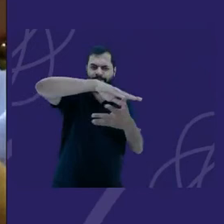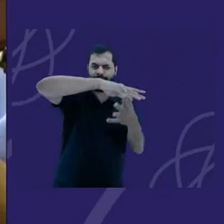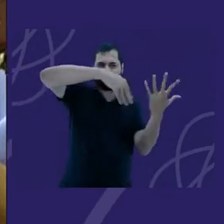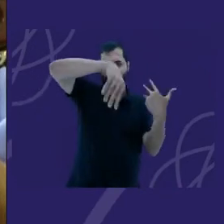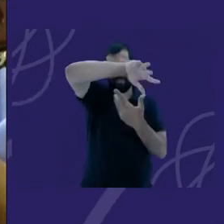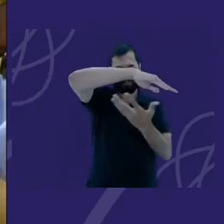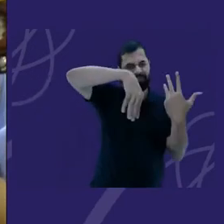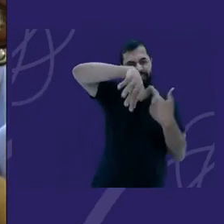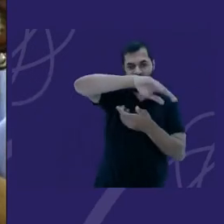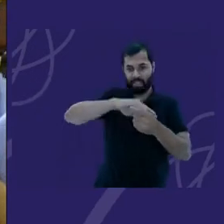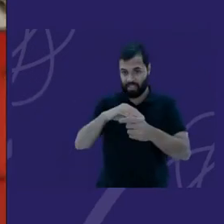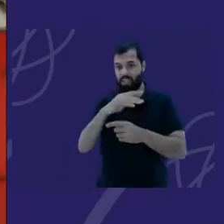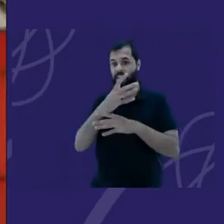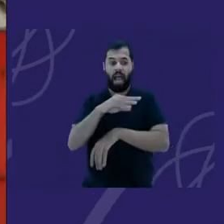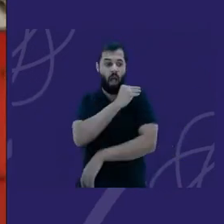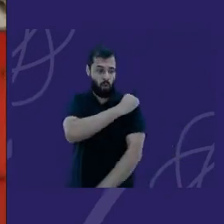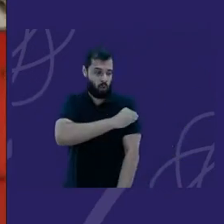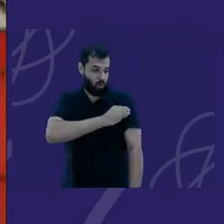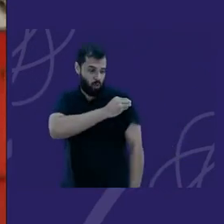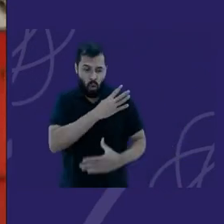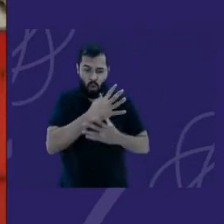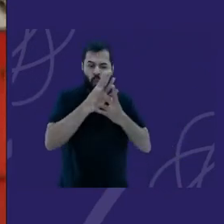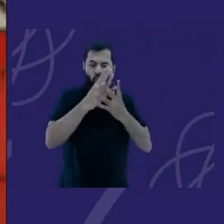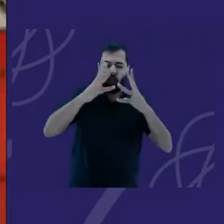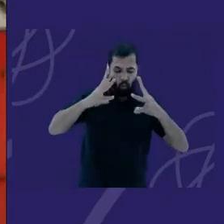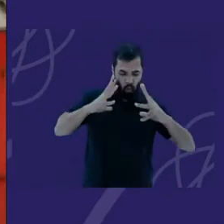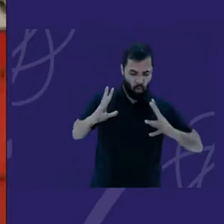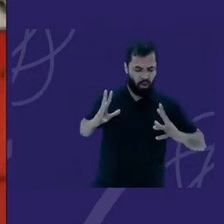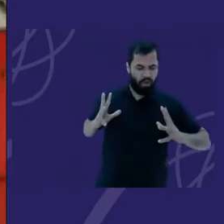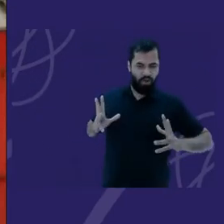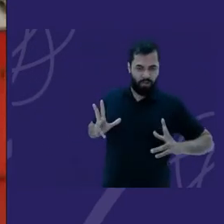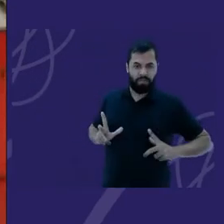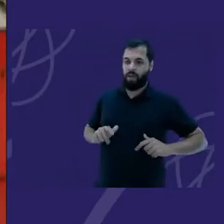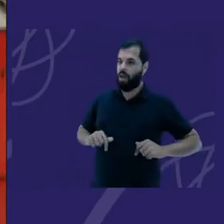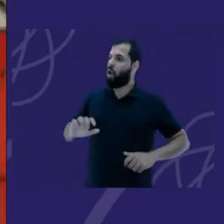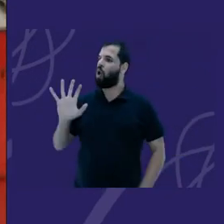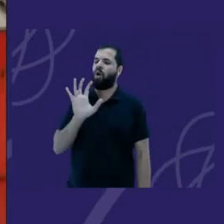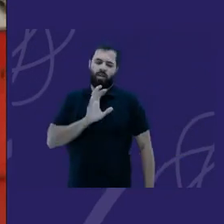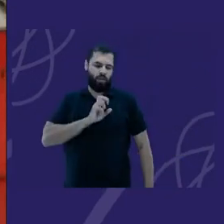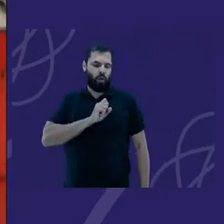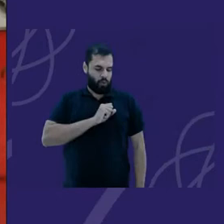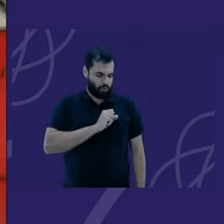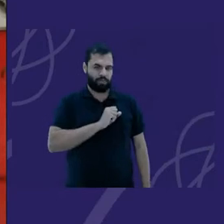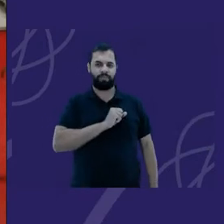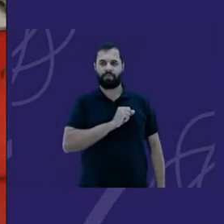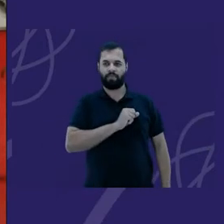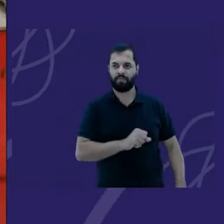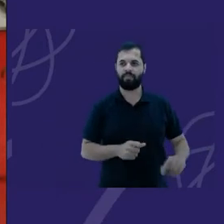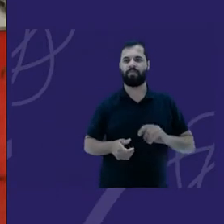gel. Vovô já gritava, aprendeu a gostar de casa.